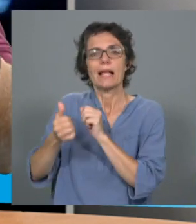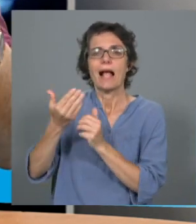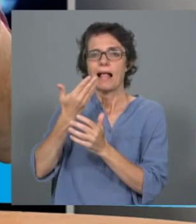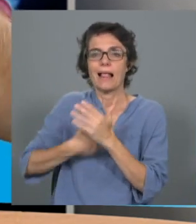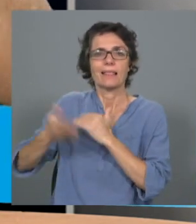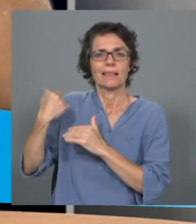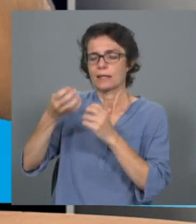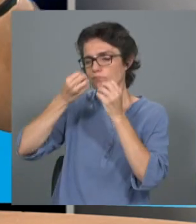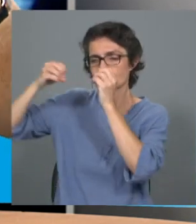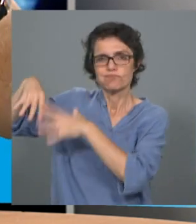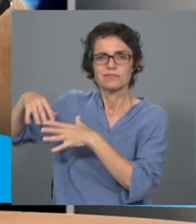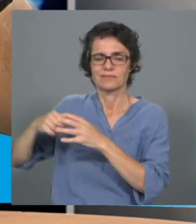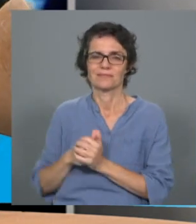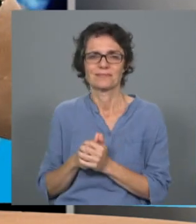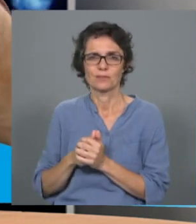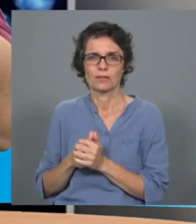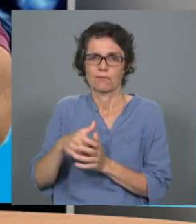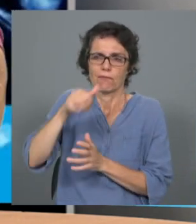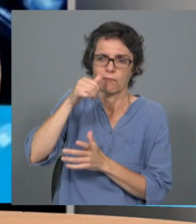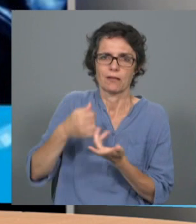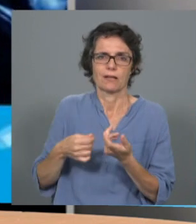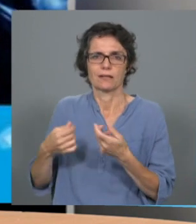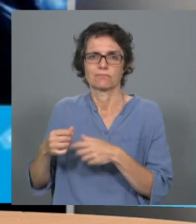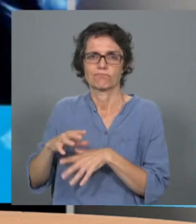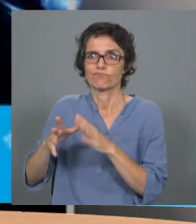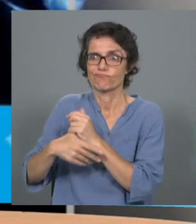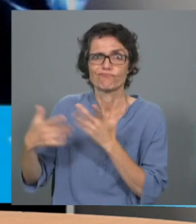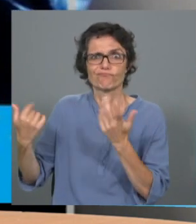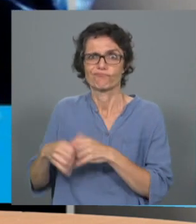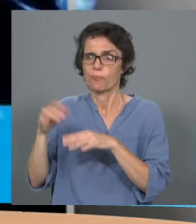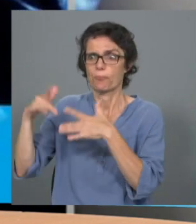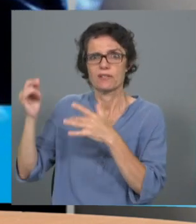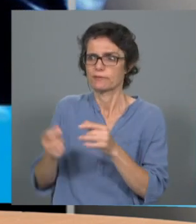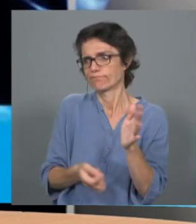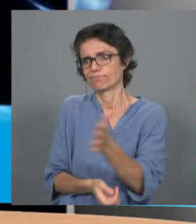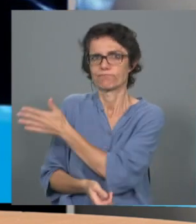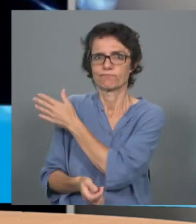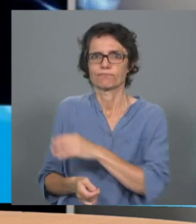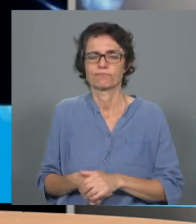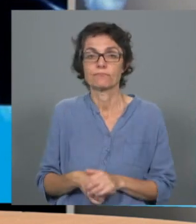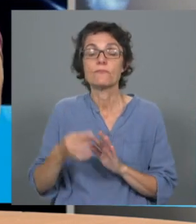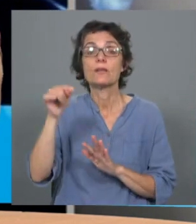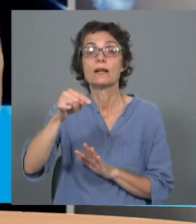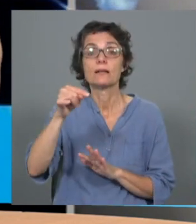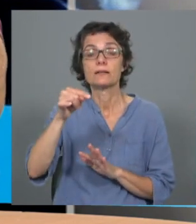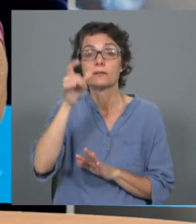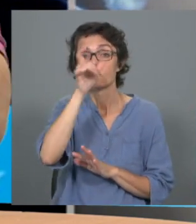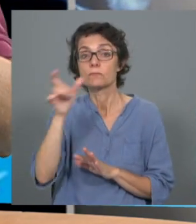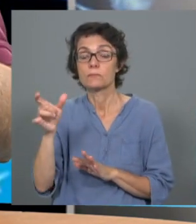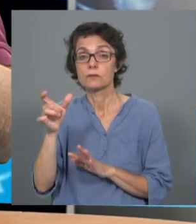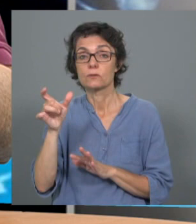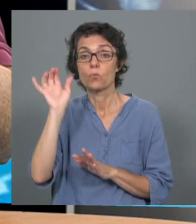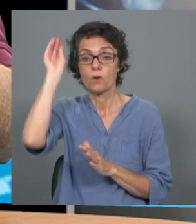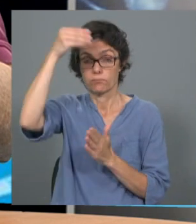é? Magias. Ora, lá está, individualmente, uma pessoa que é batizada, o Paulo, eu,